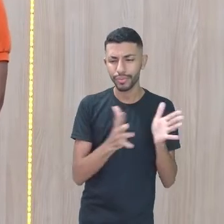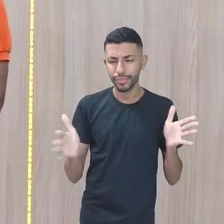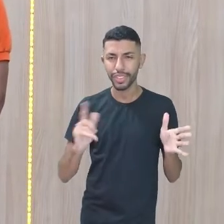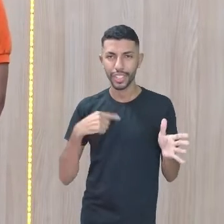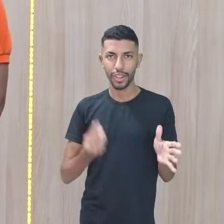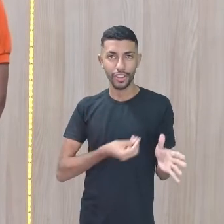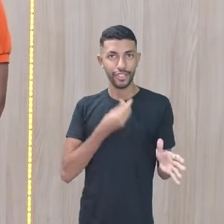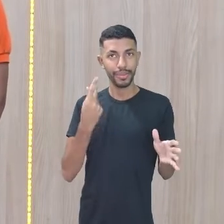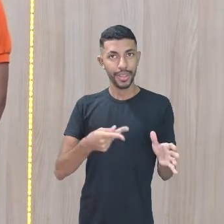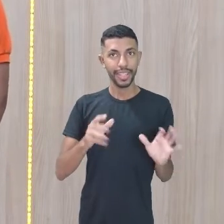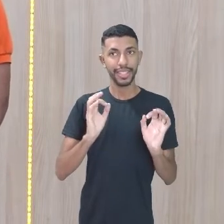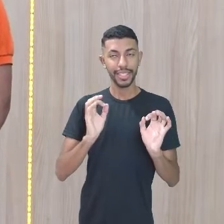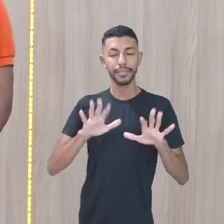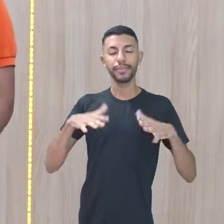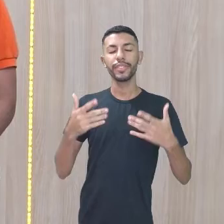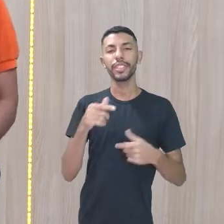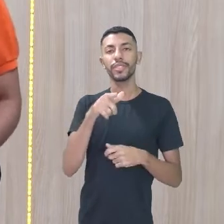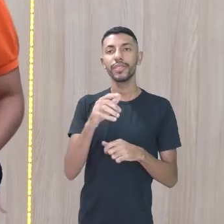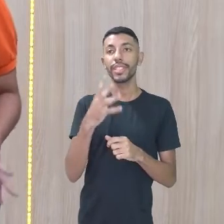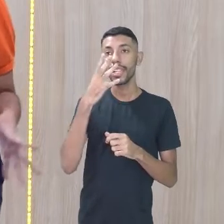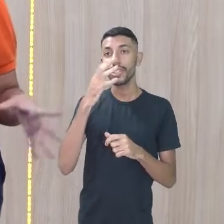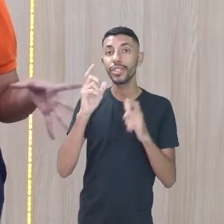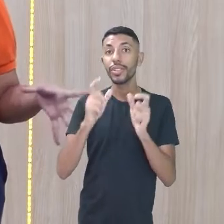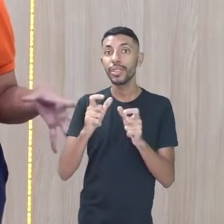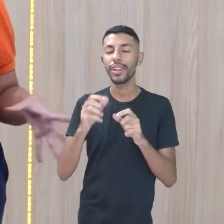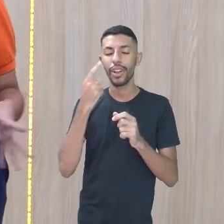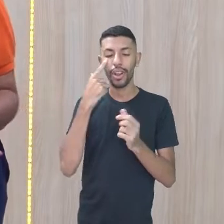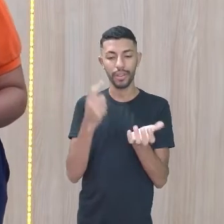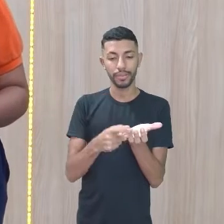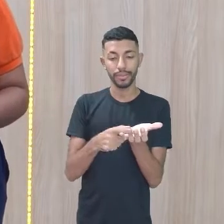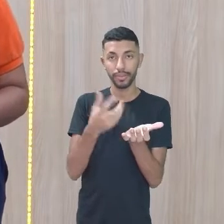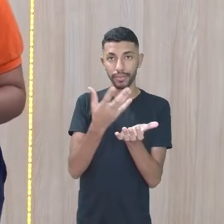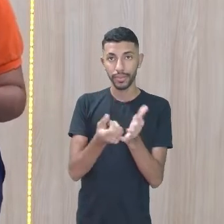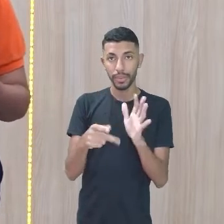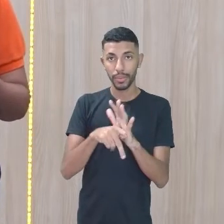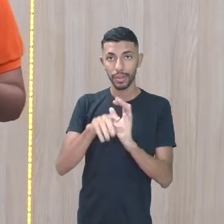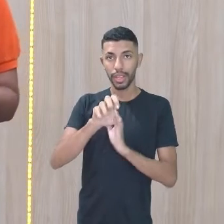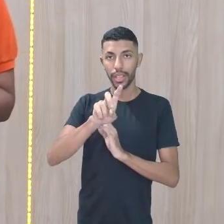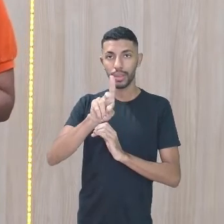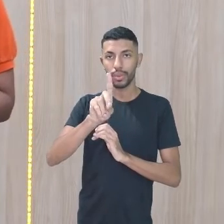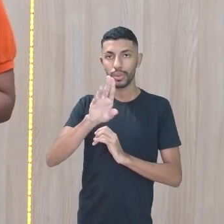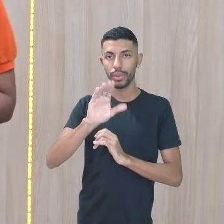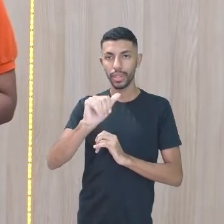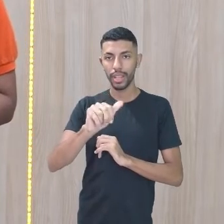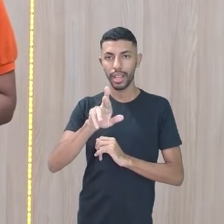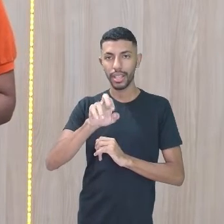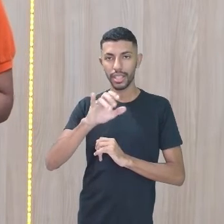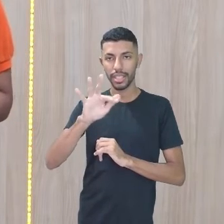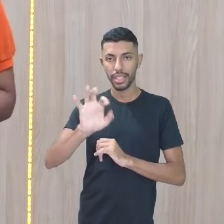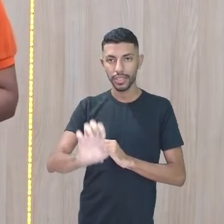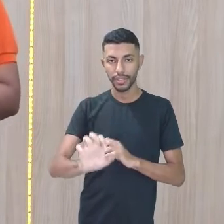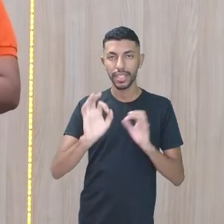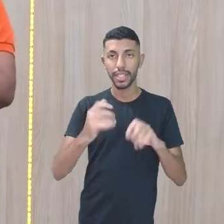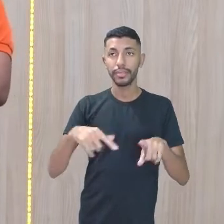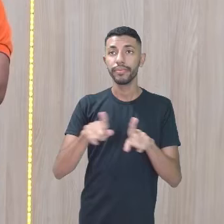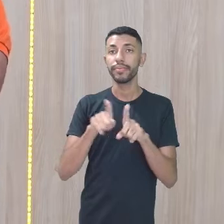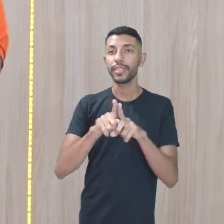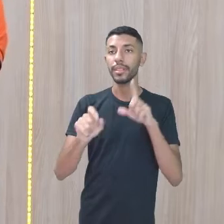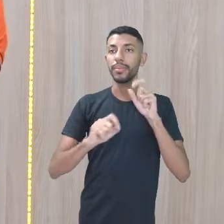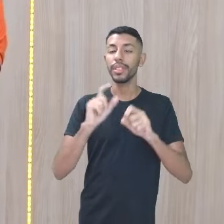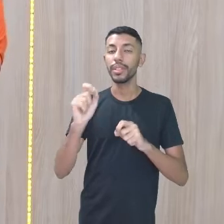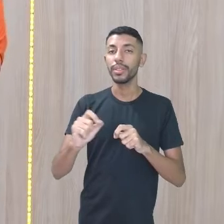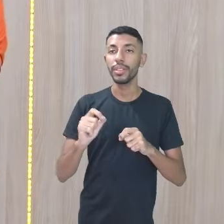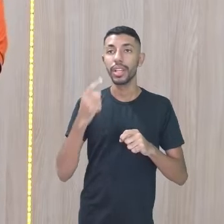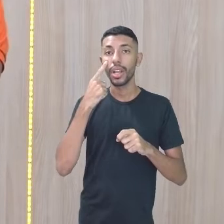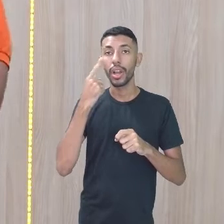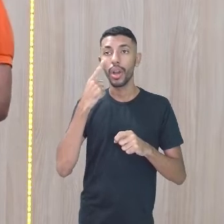E onde é que você assiste? Você assiste lá no app do Educa Recife e também no canal do YouTube. Os QR Codes estão